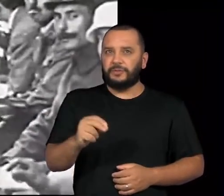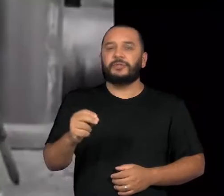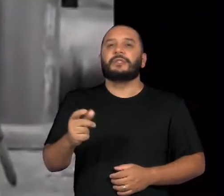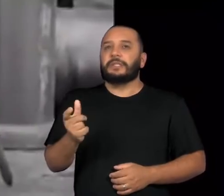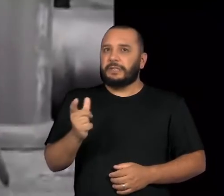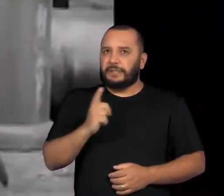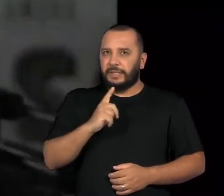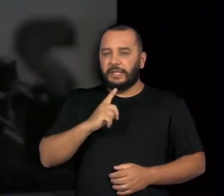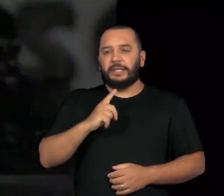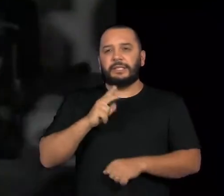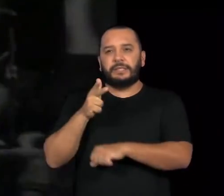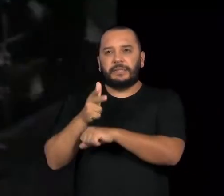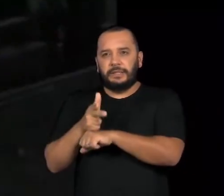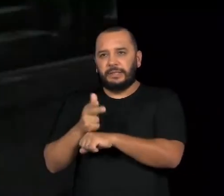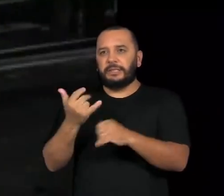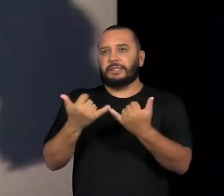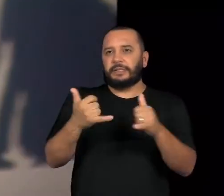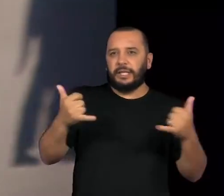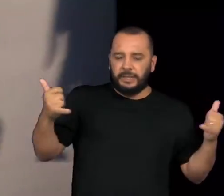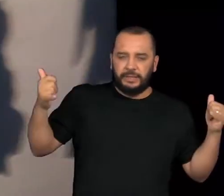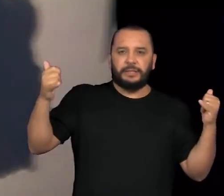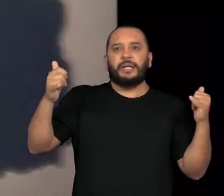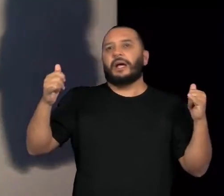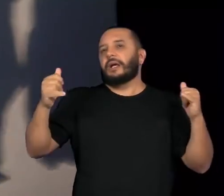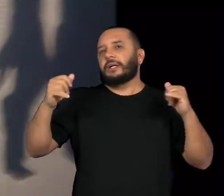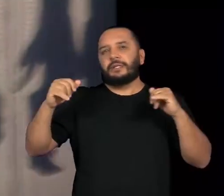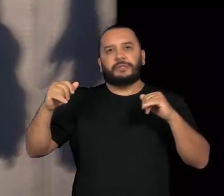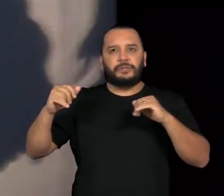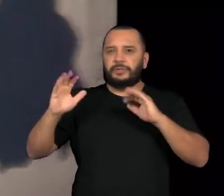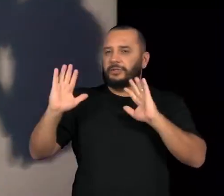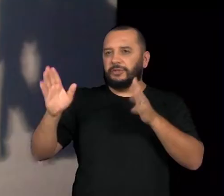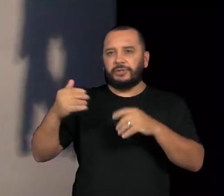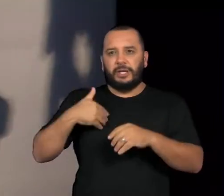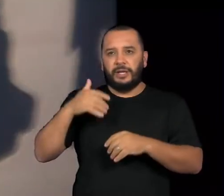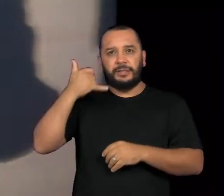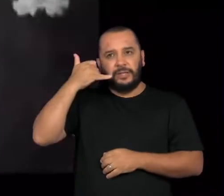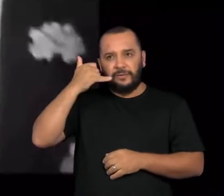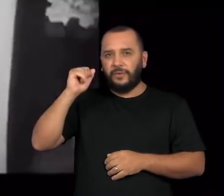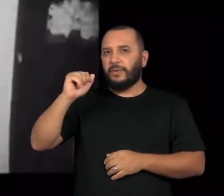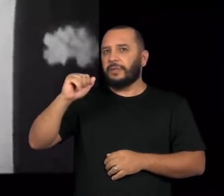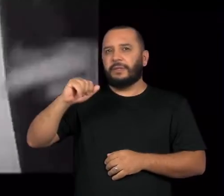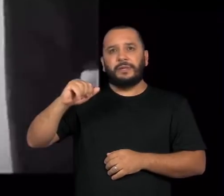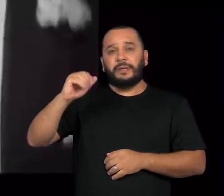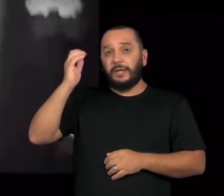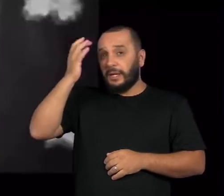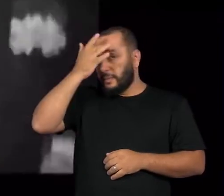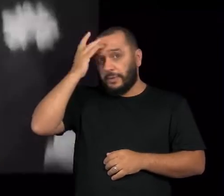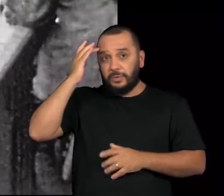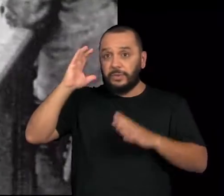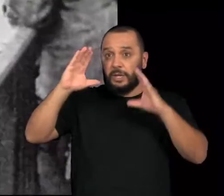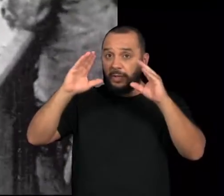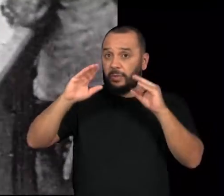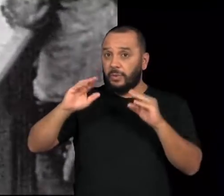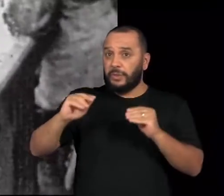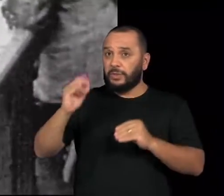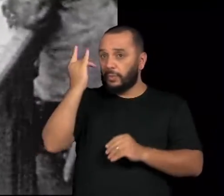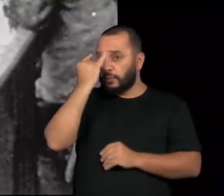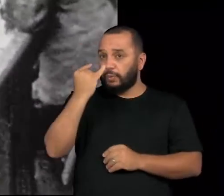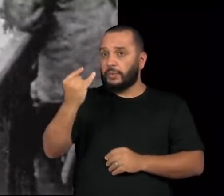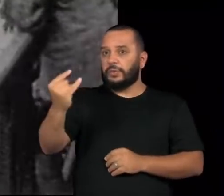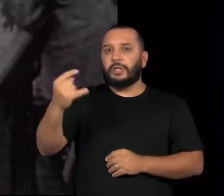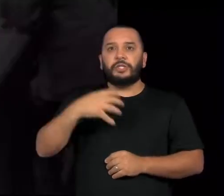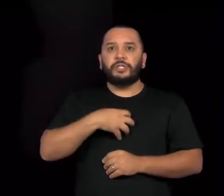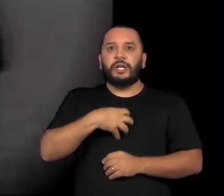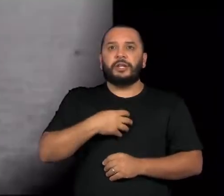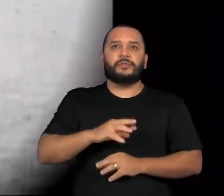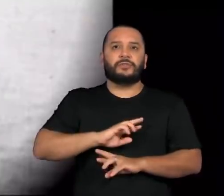elétrica, o cinema, o gramofone, novidades que tornavam as noites mais atraentes e criavam outras formas de viver.